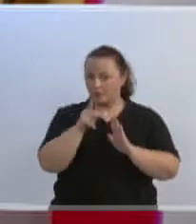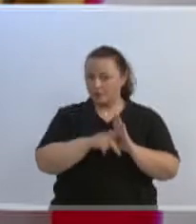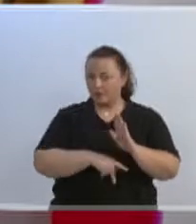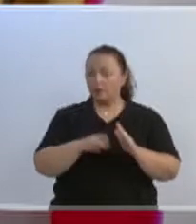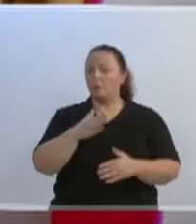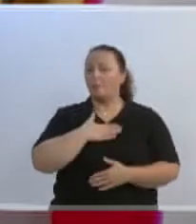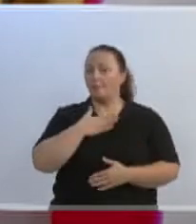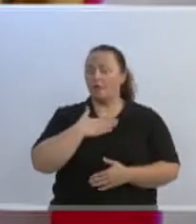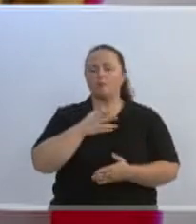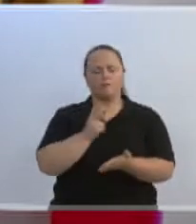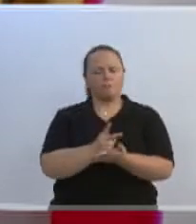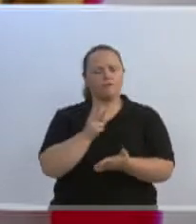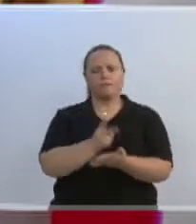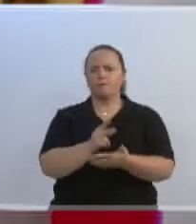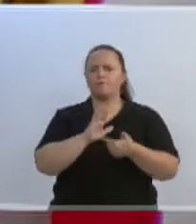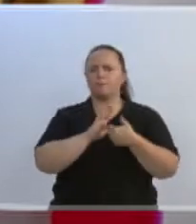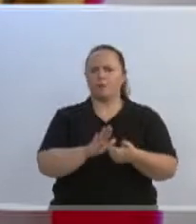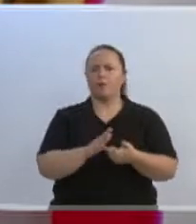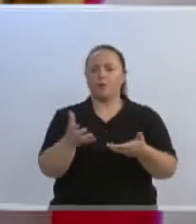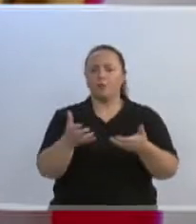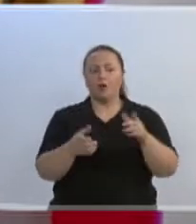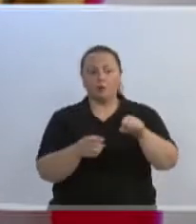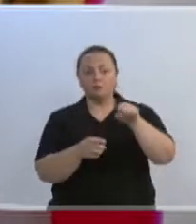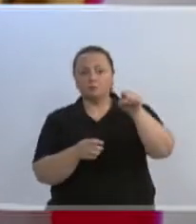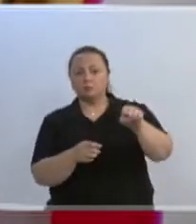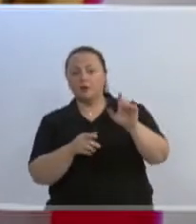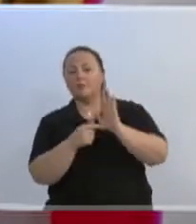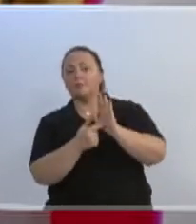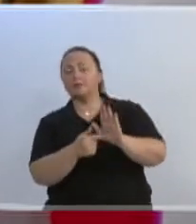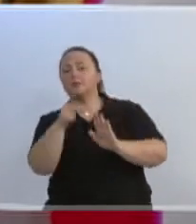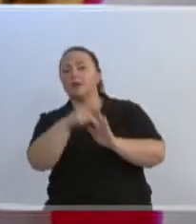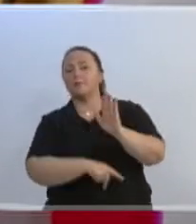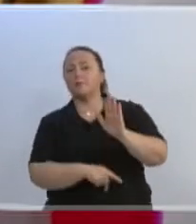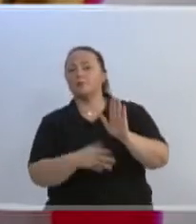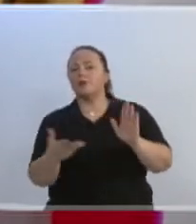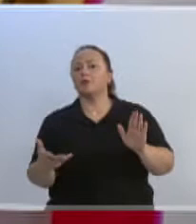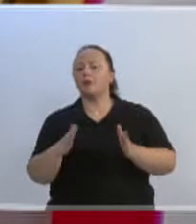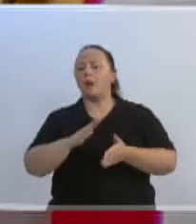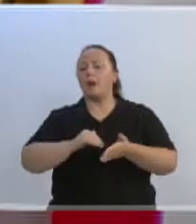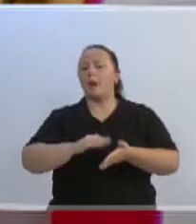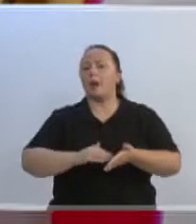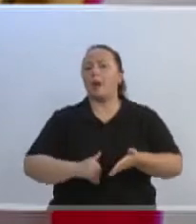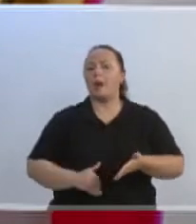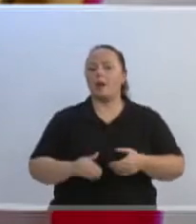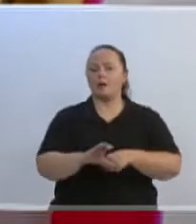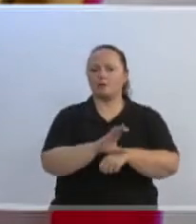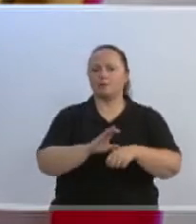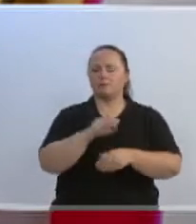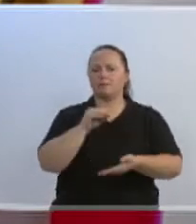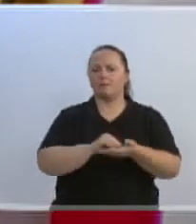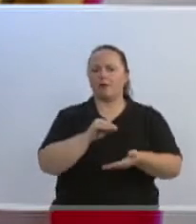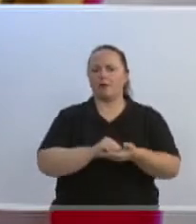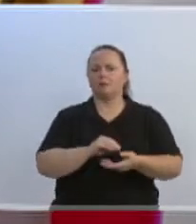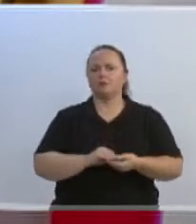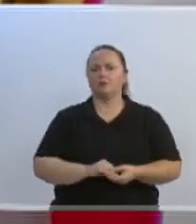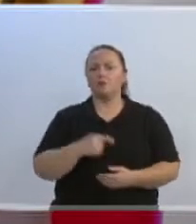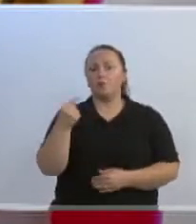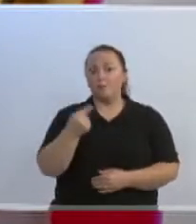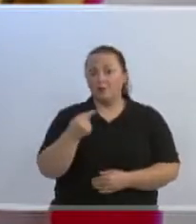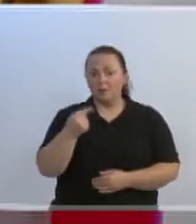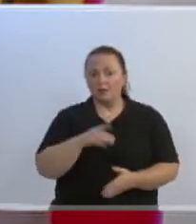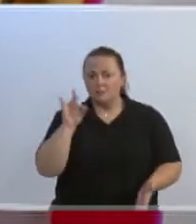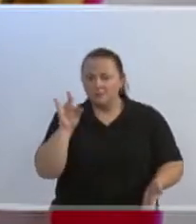continuar apresentando, e quero que Vossa Excelência apresente o projeto, para caçar ali os projetos inconstitucionais. O primeiro a ser caçado deve ser,